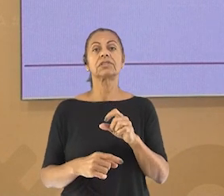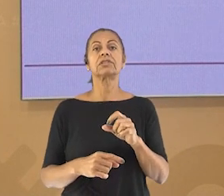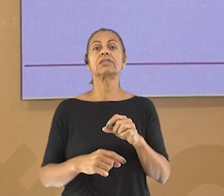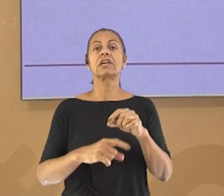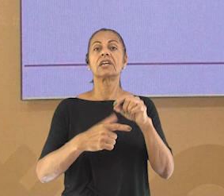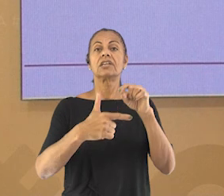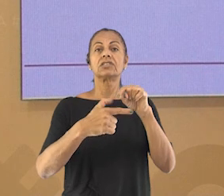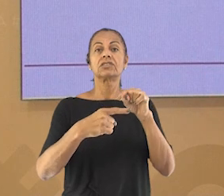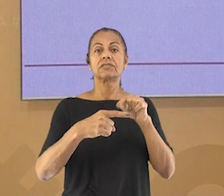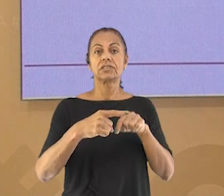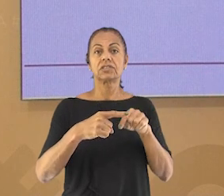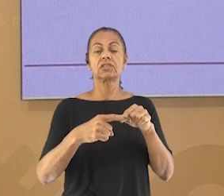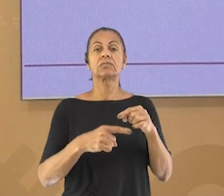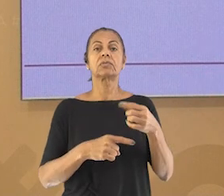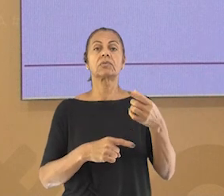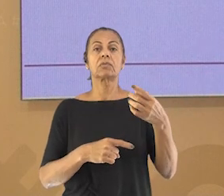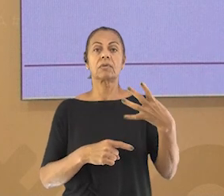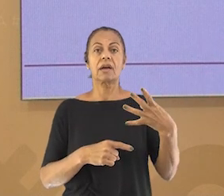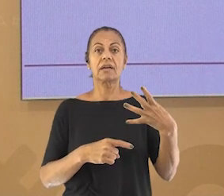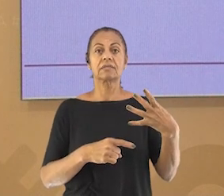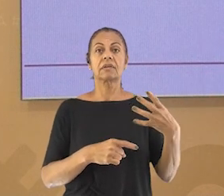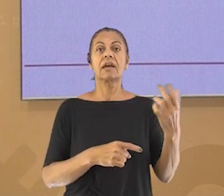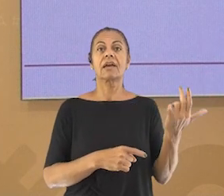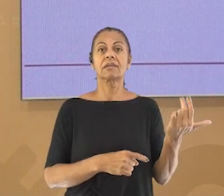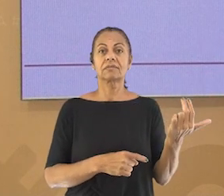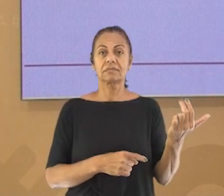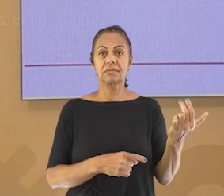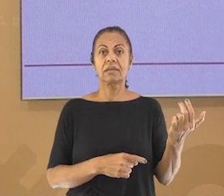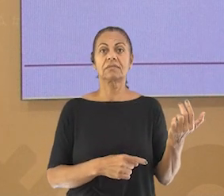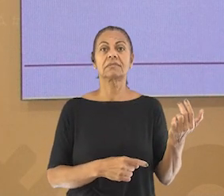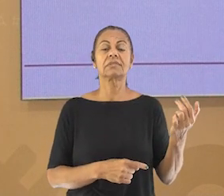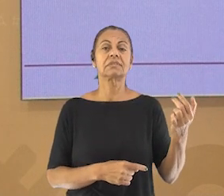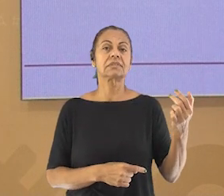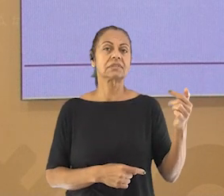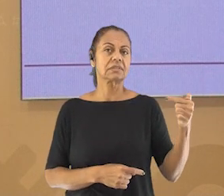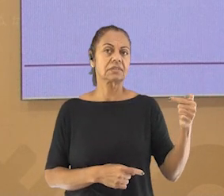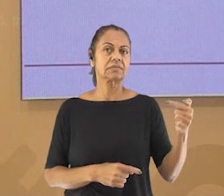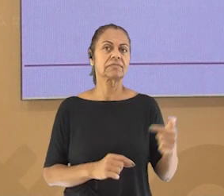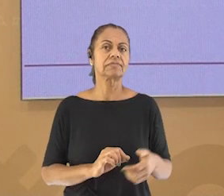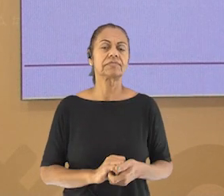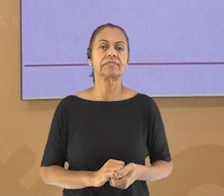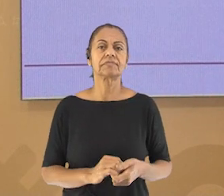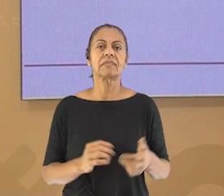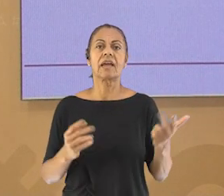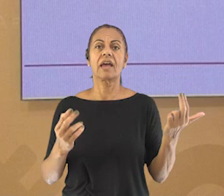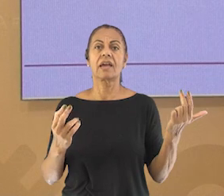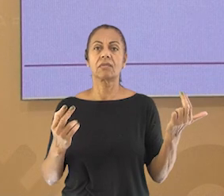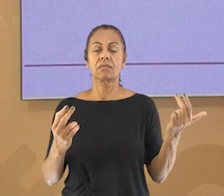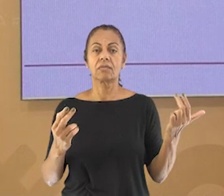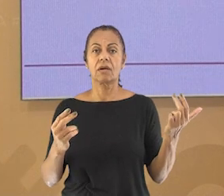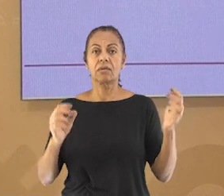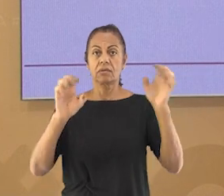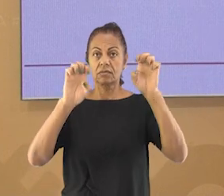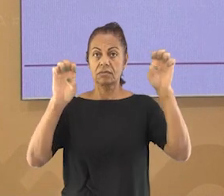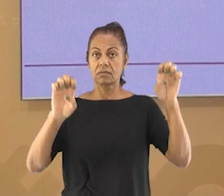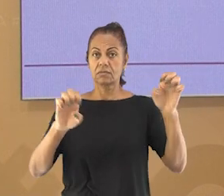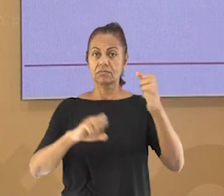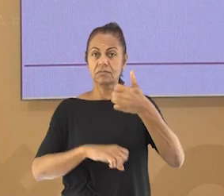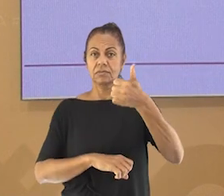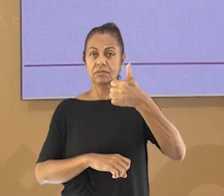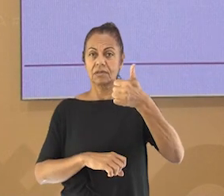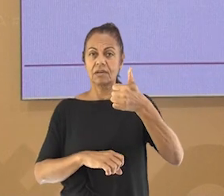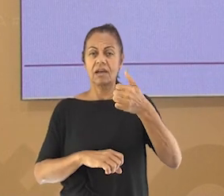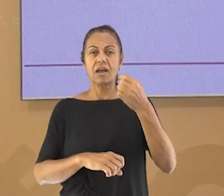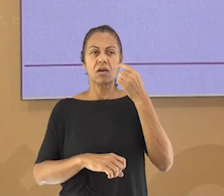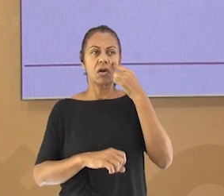E 2x dividido por 4 menos 2 é igual a 7. Isso são exemplos de equação